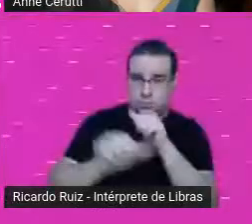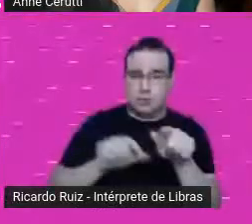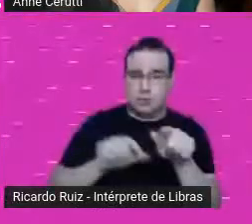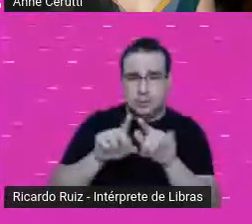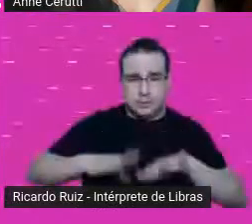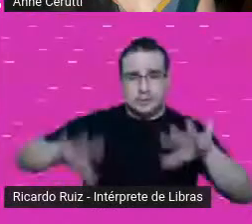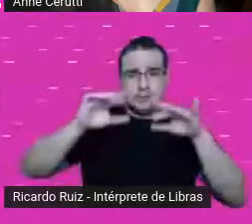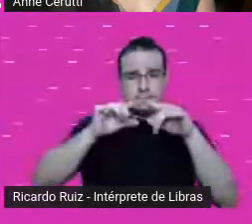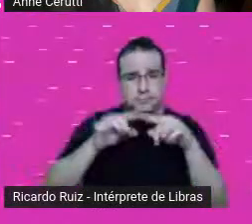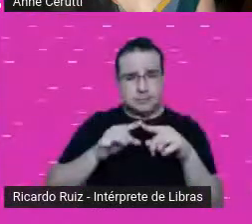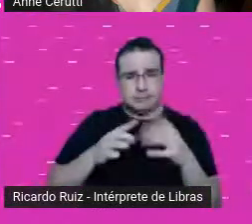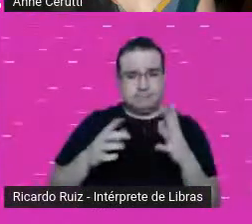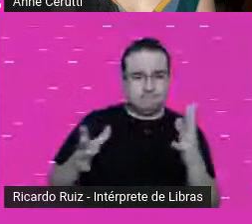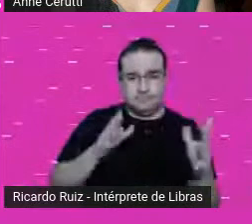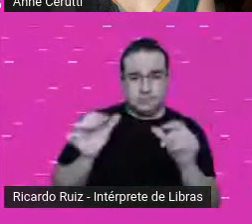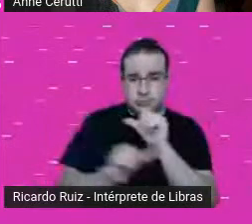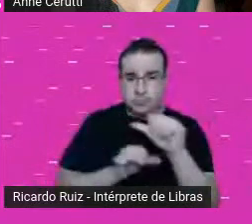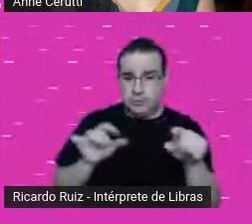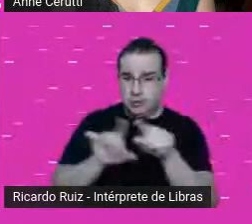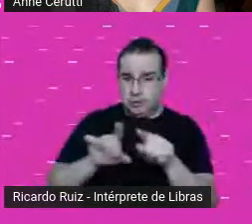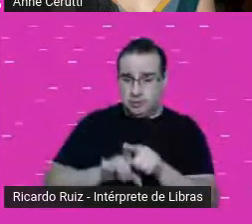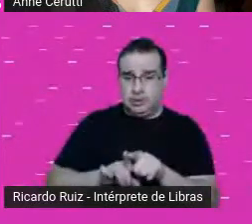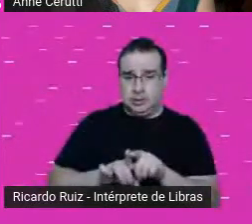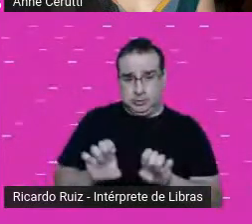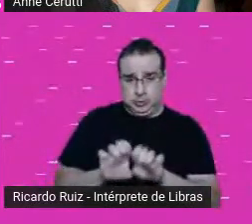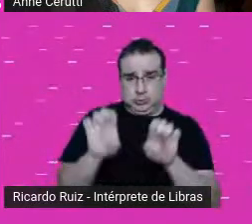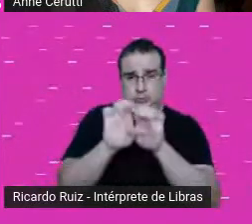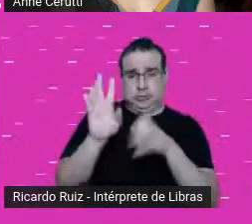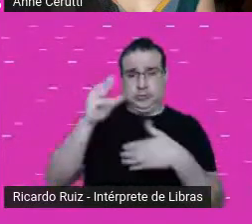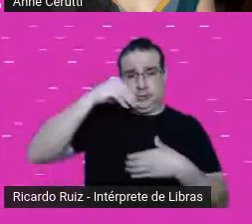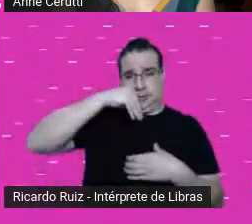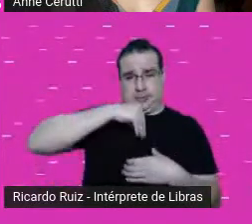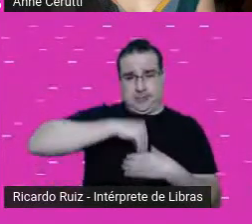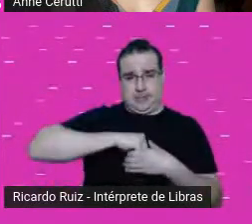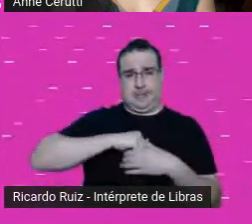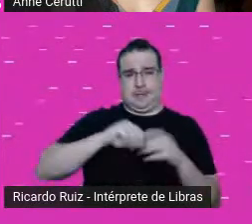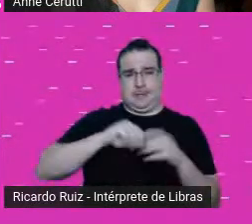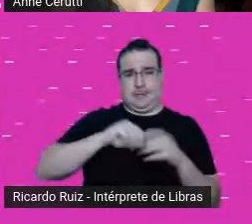é isso mexeu com as estruturas internas. Então,